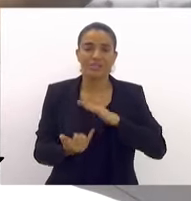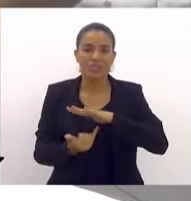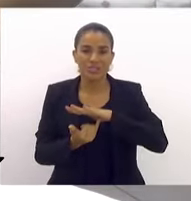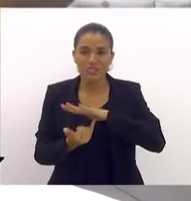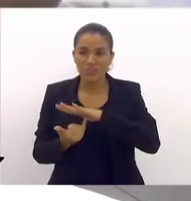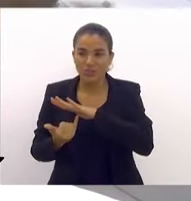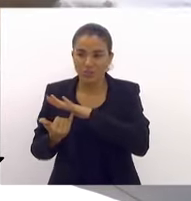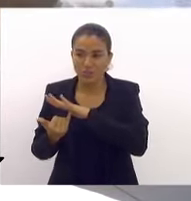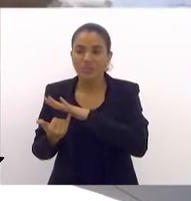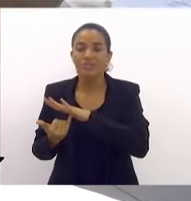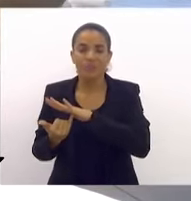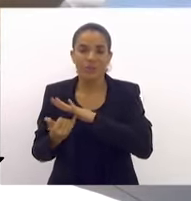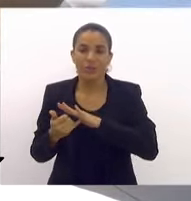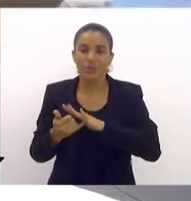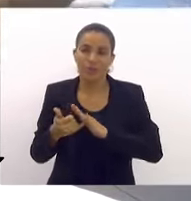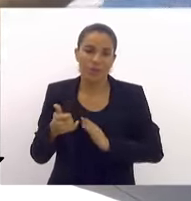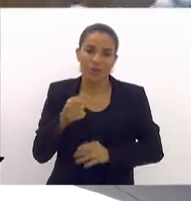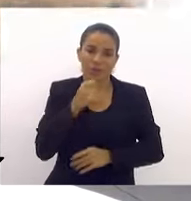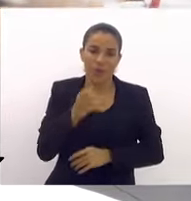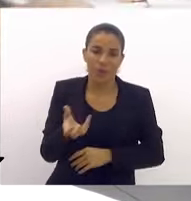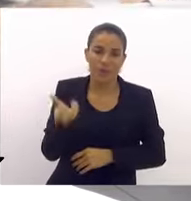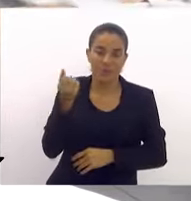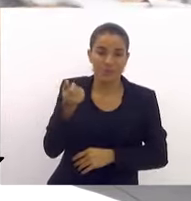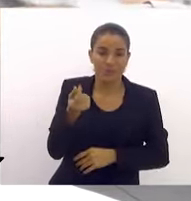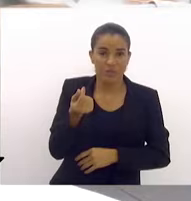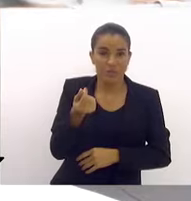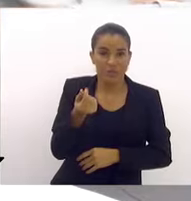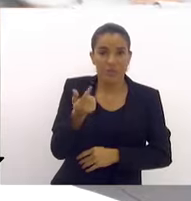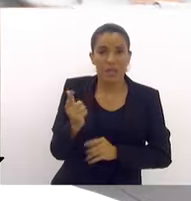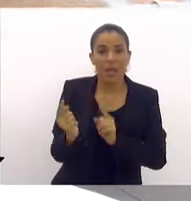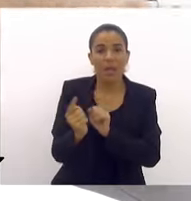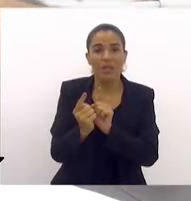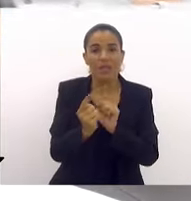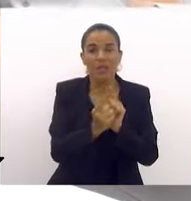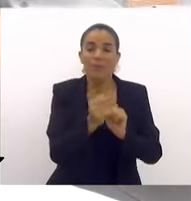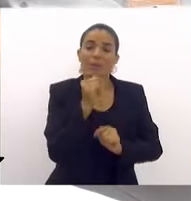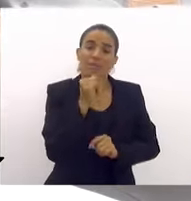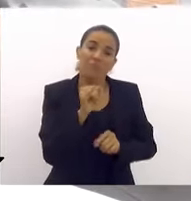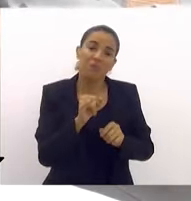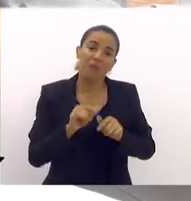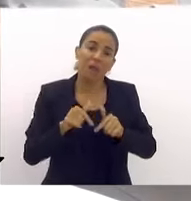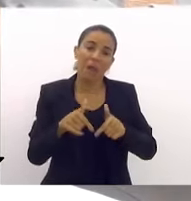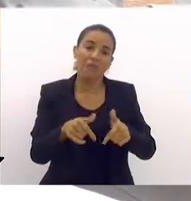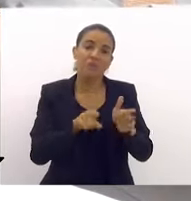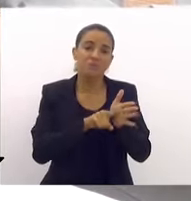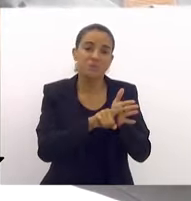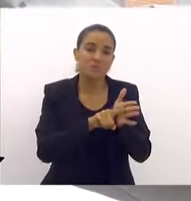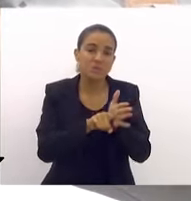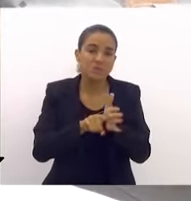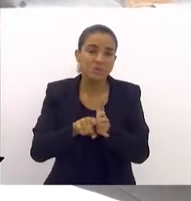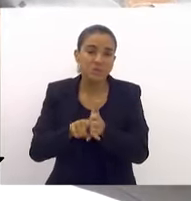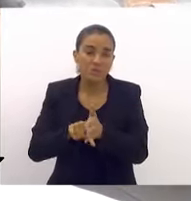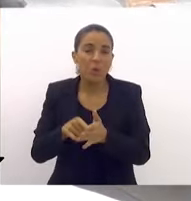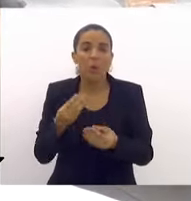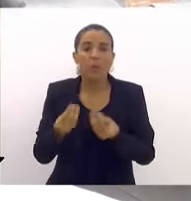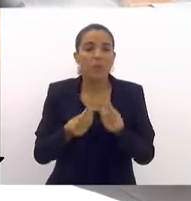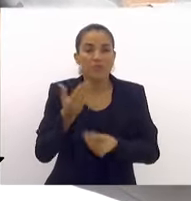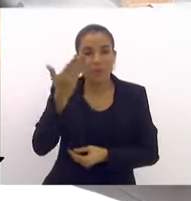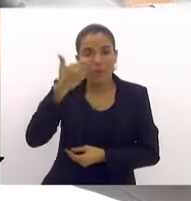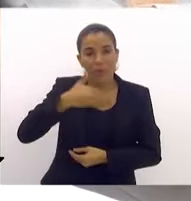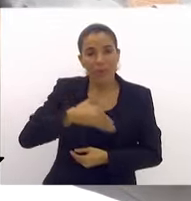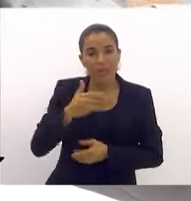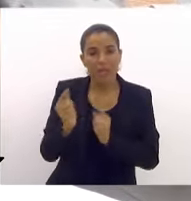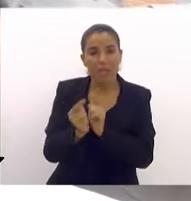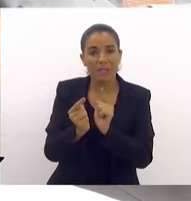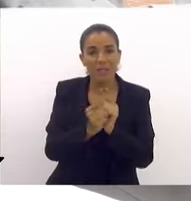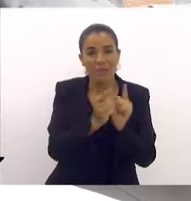instituições sem fins lucrativos que não atendem pessoas, que fazem pesquisa, por exemplo. Como é que elas vão atestar que atenderam